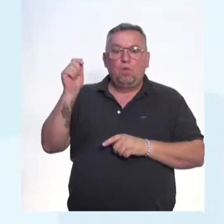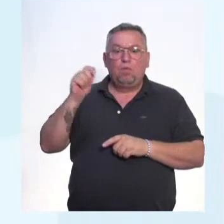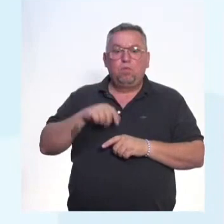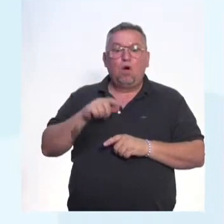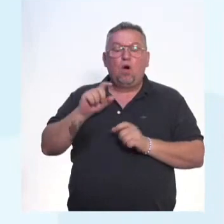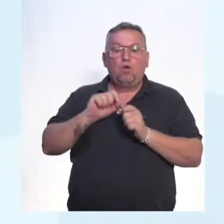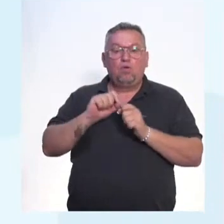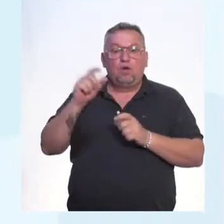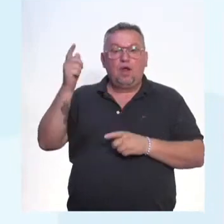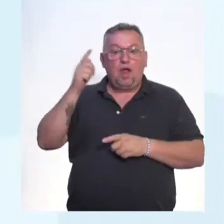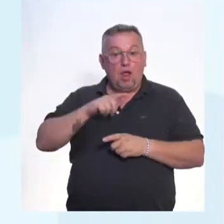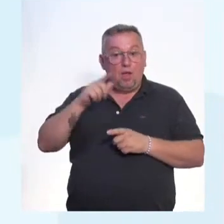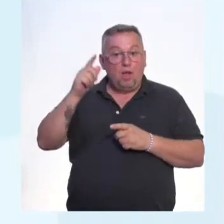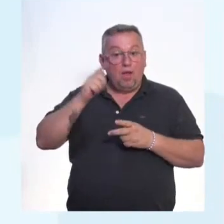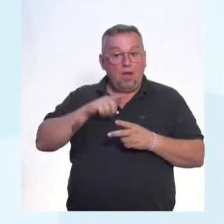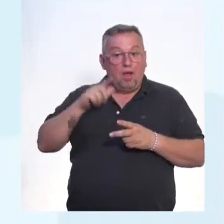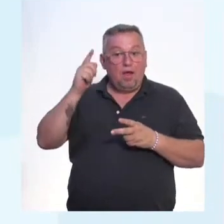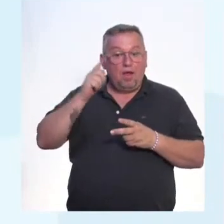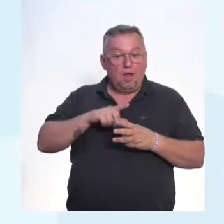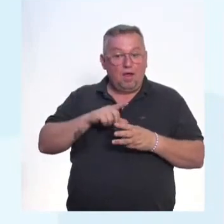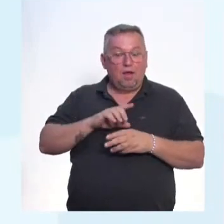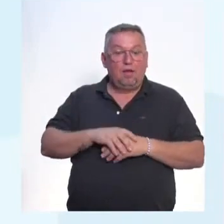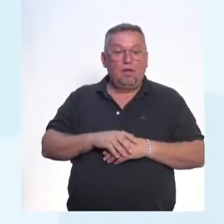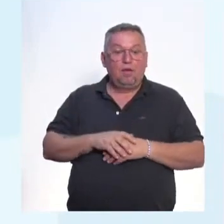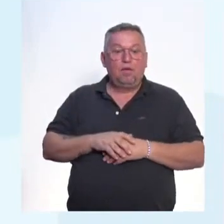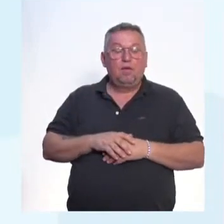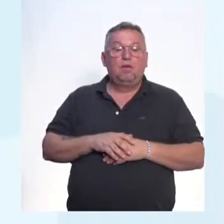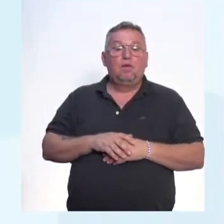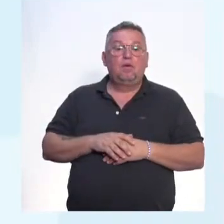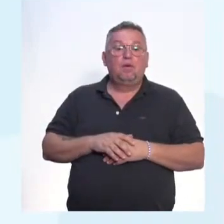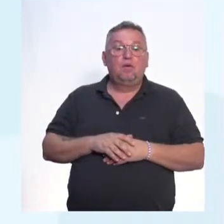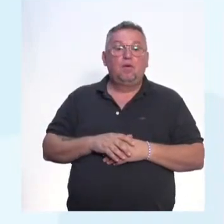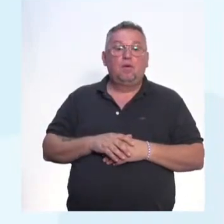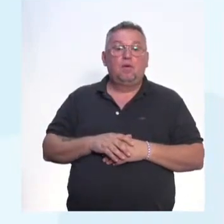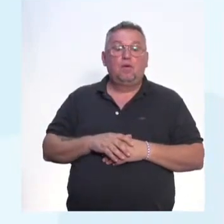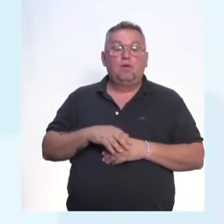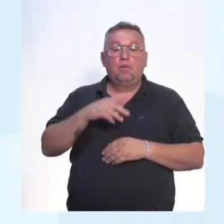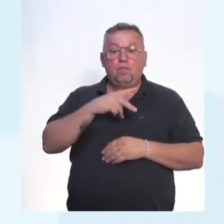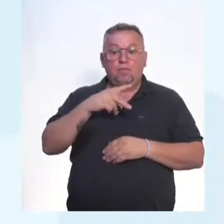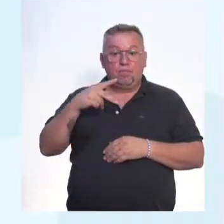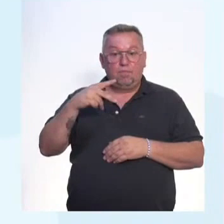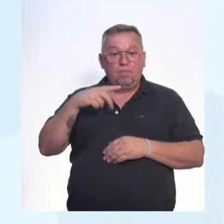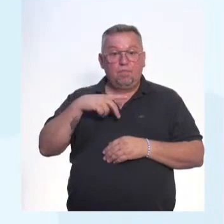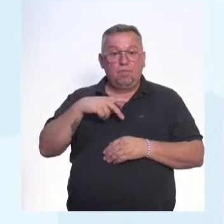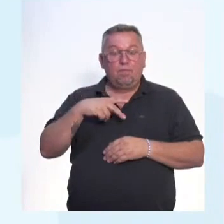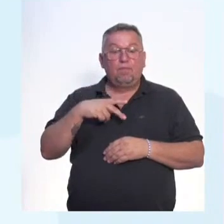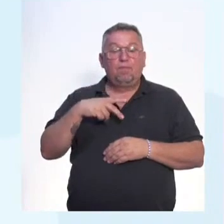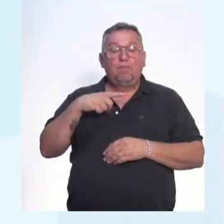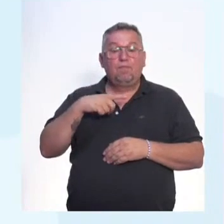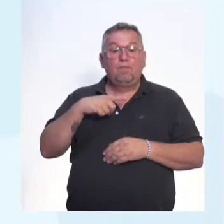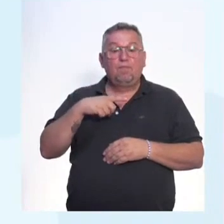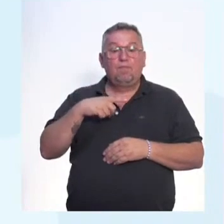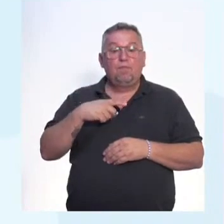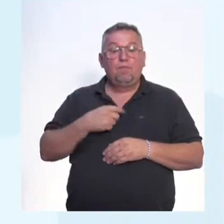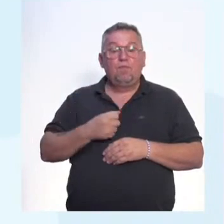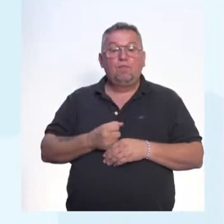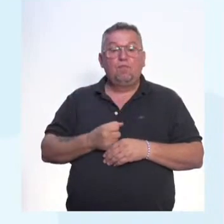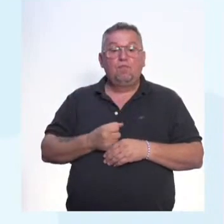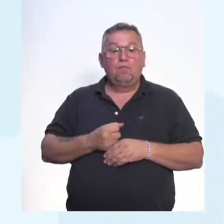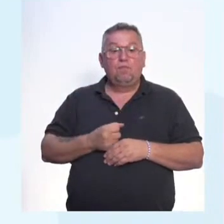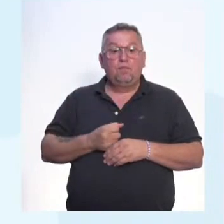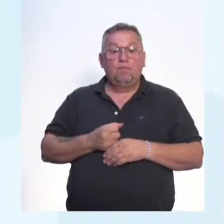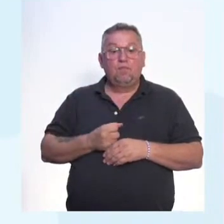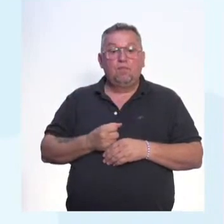pode repetir os números. Então, no total de possibilidades, se eu tenho números